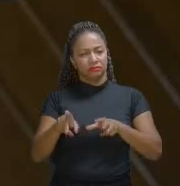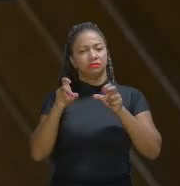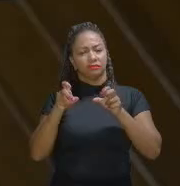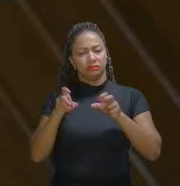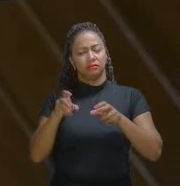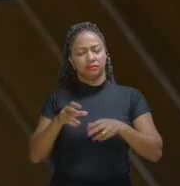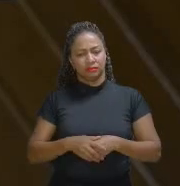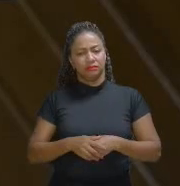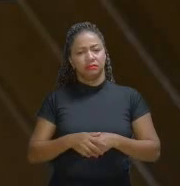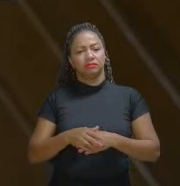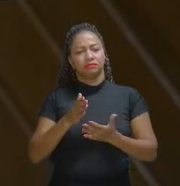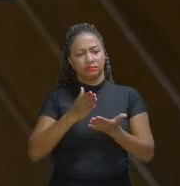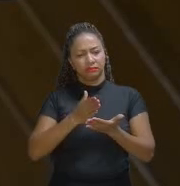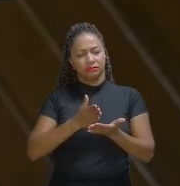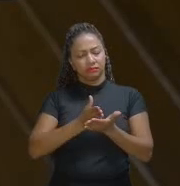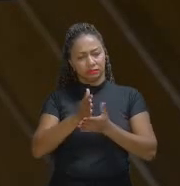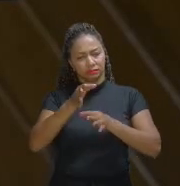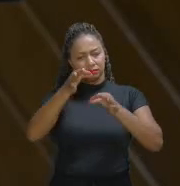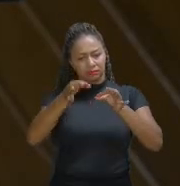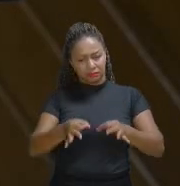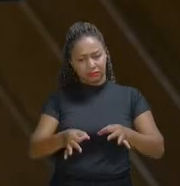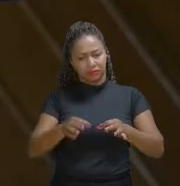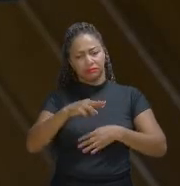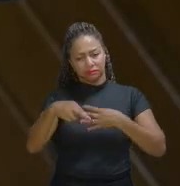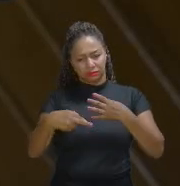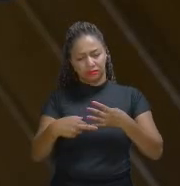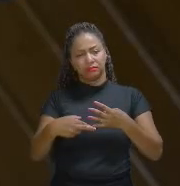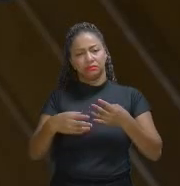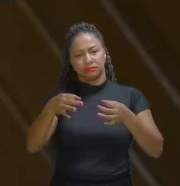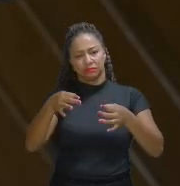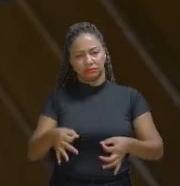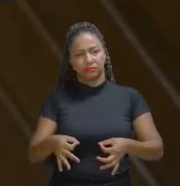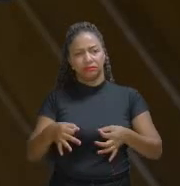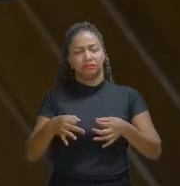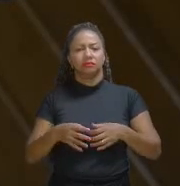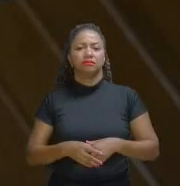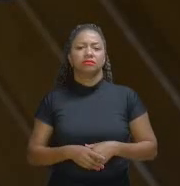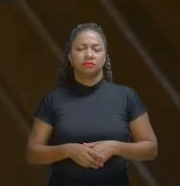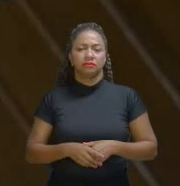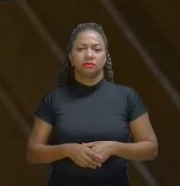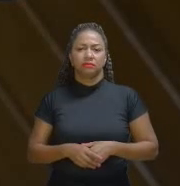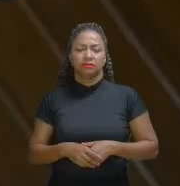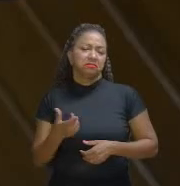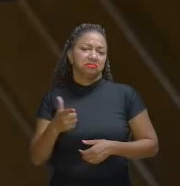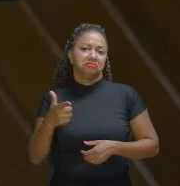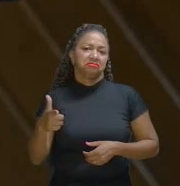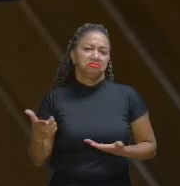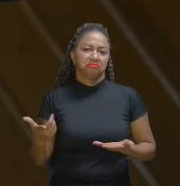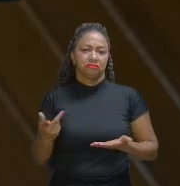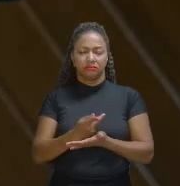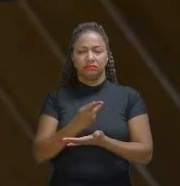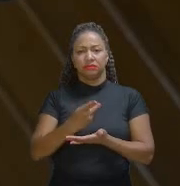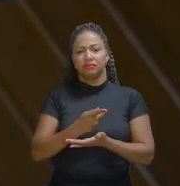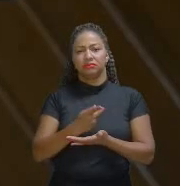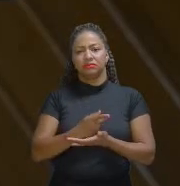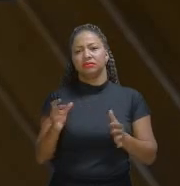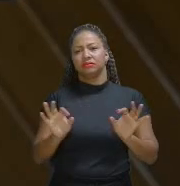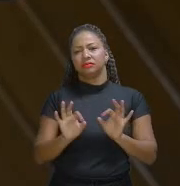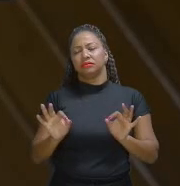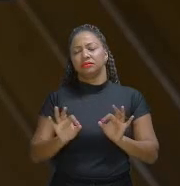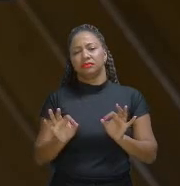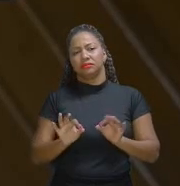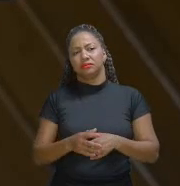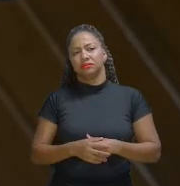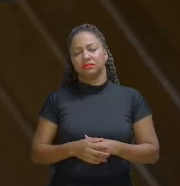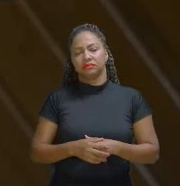que a regularidade dos recursos tinha havido, e não tinha indícios de irregularidades substanciais ou